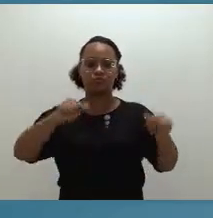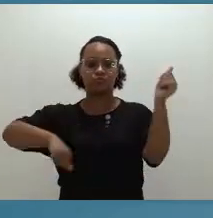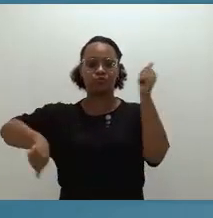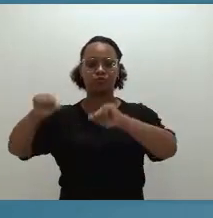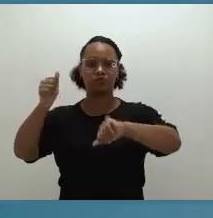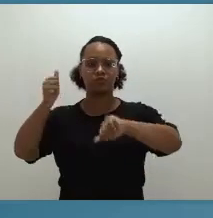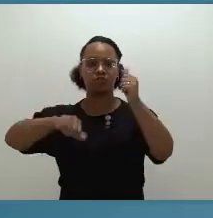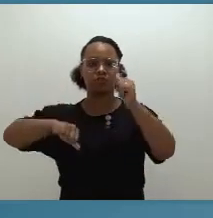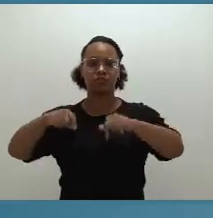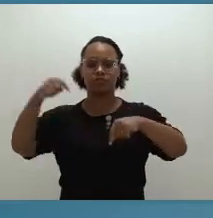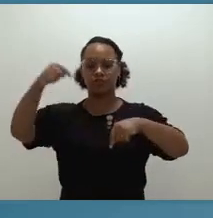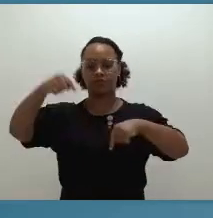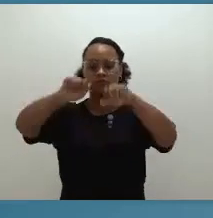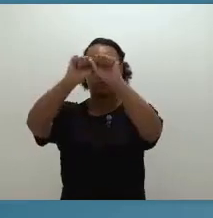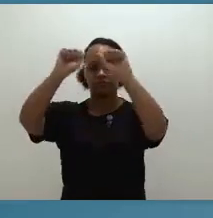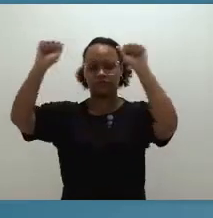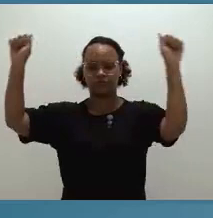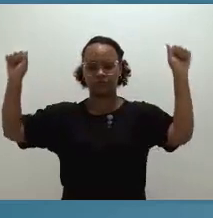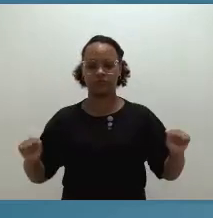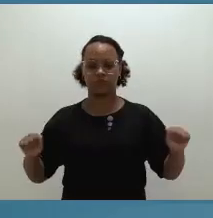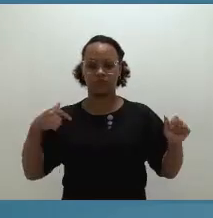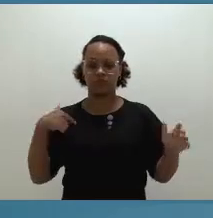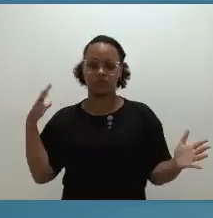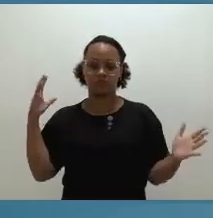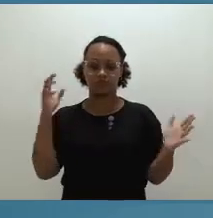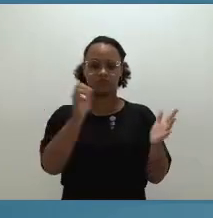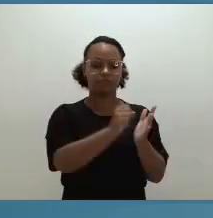submeto a